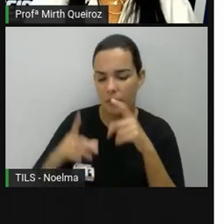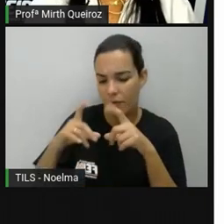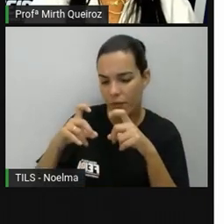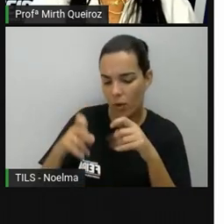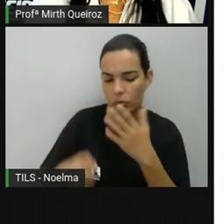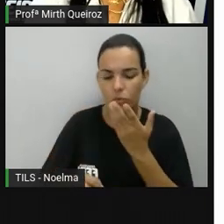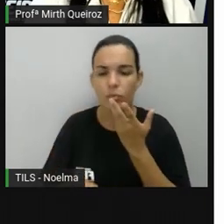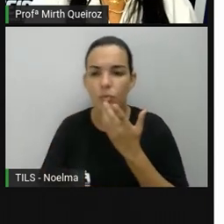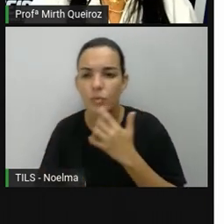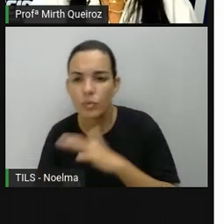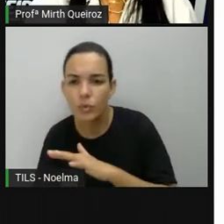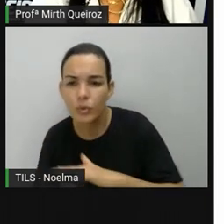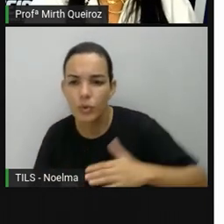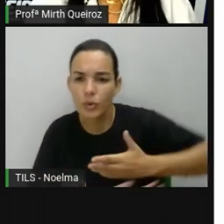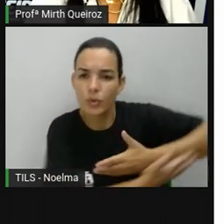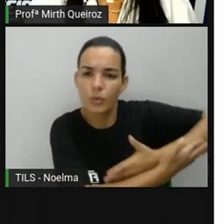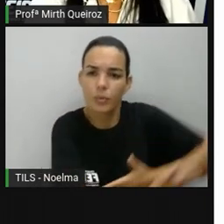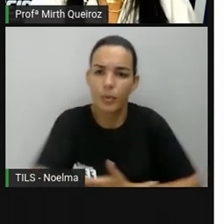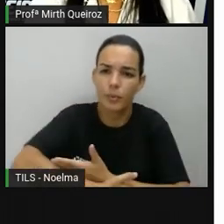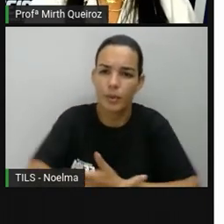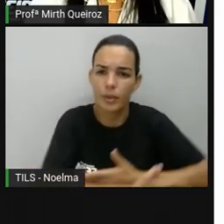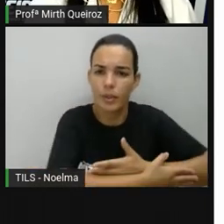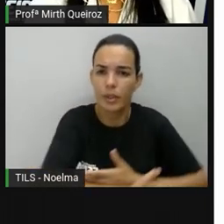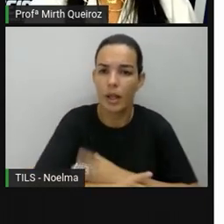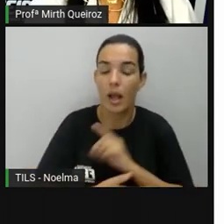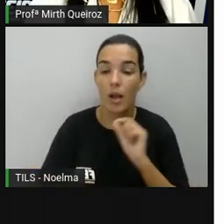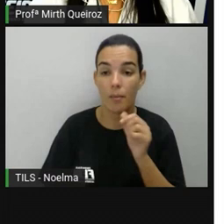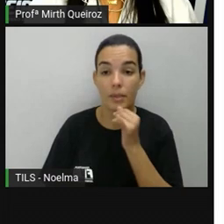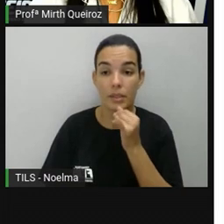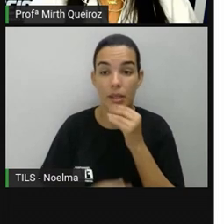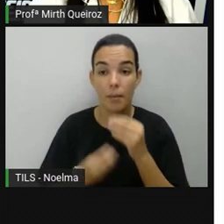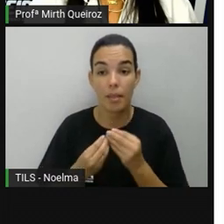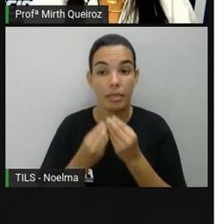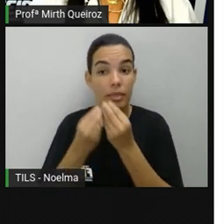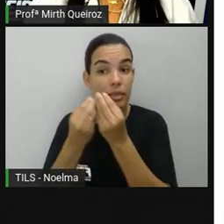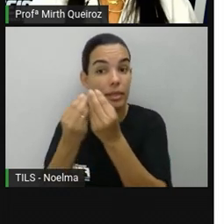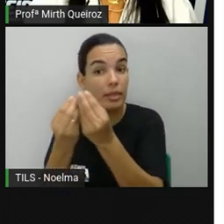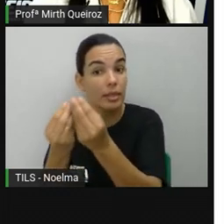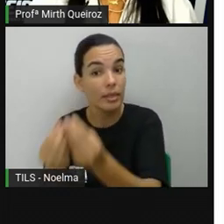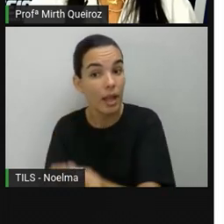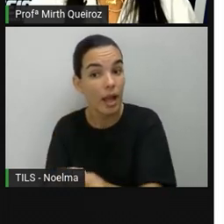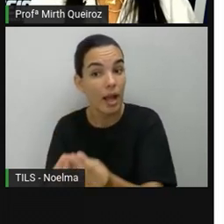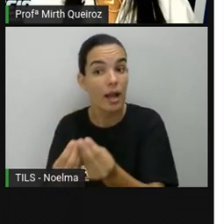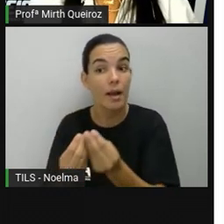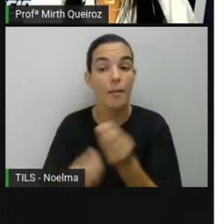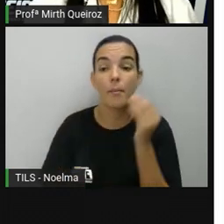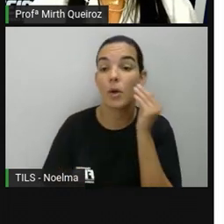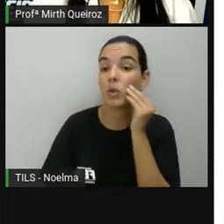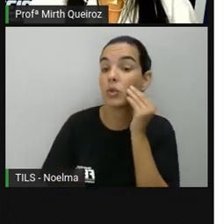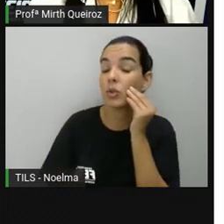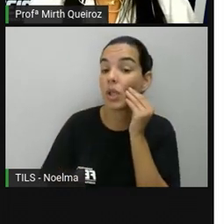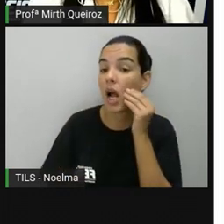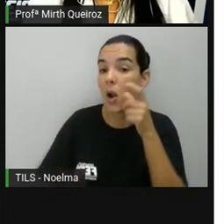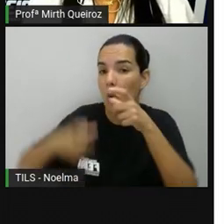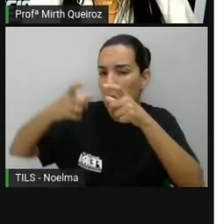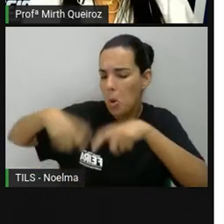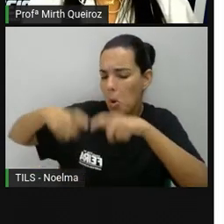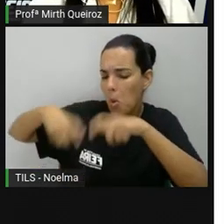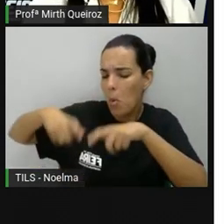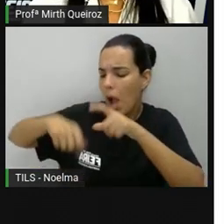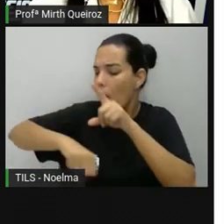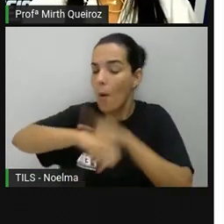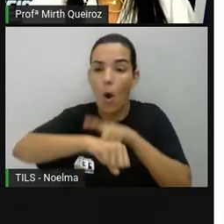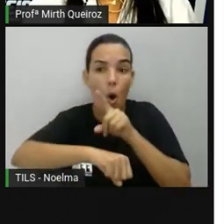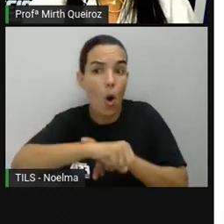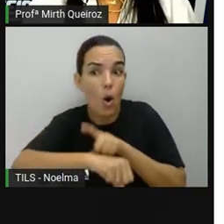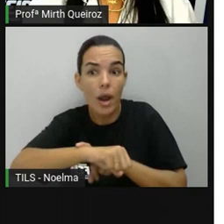pequenos de vocês. Dá o check-in, pode revelar hábitos de consumo de